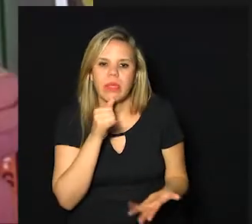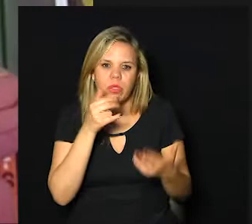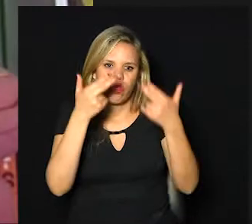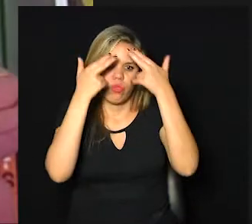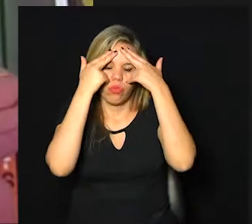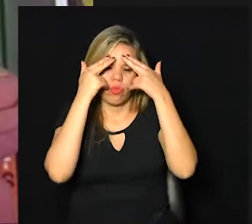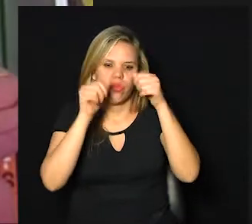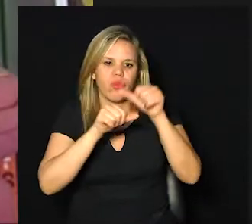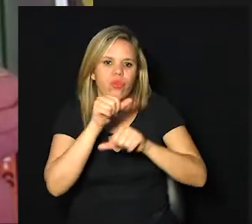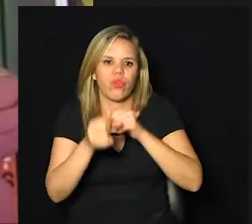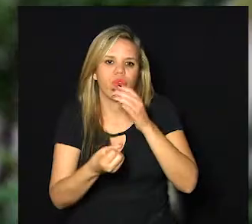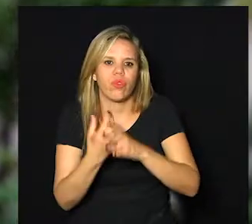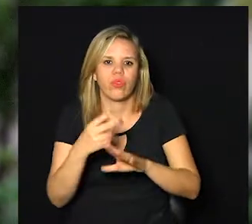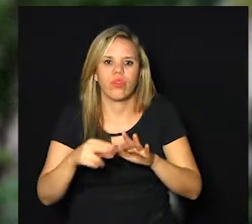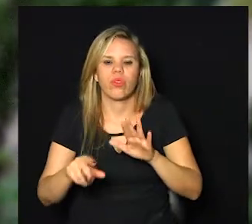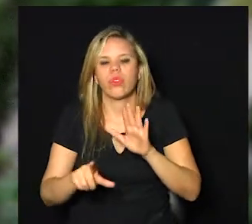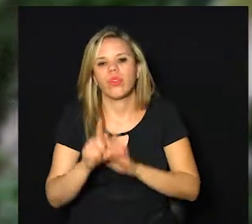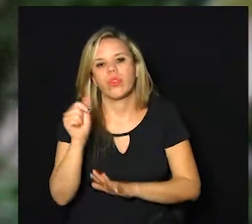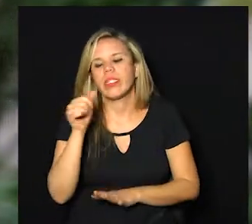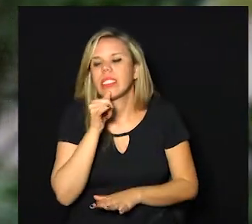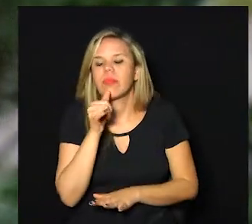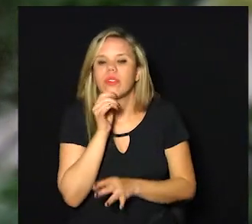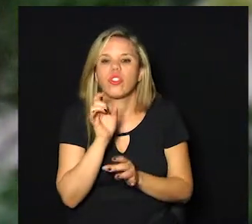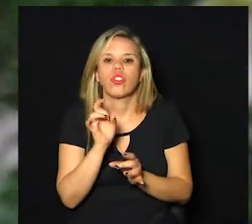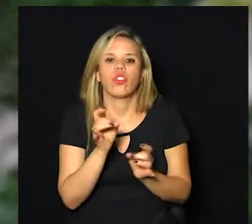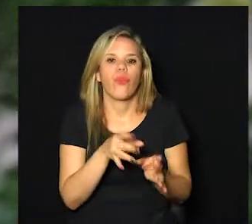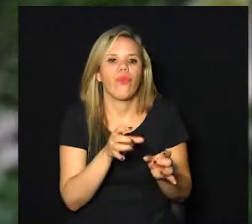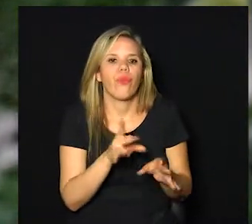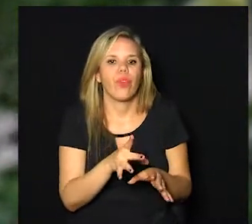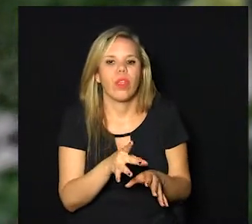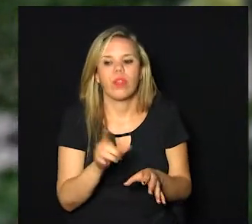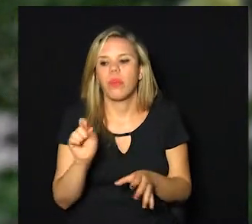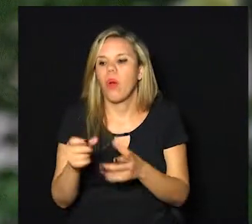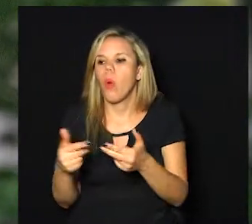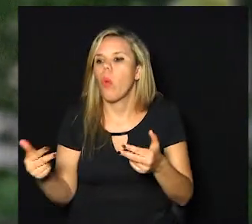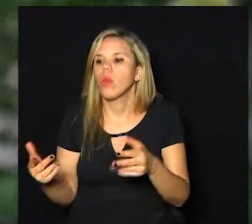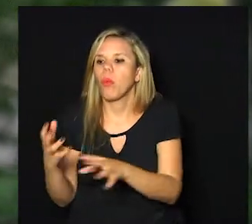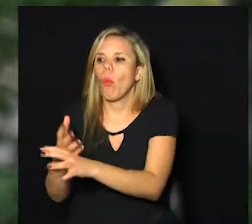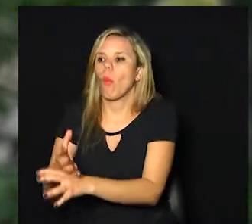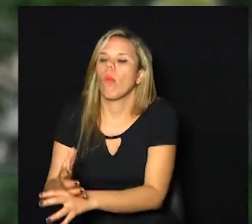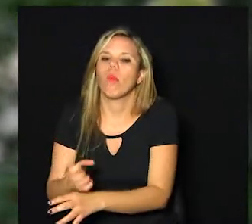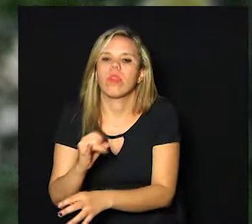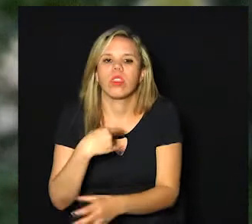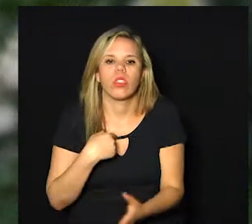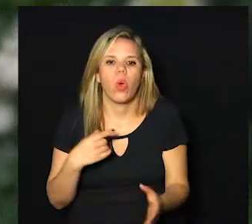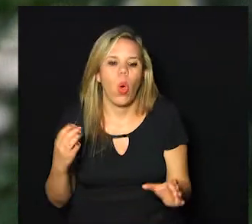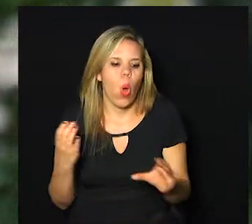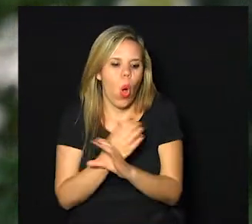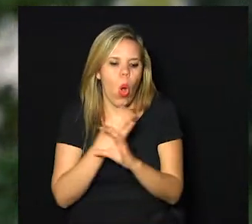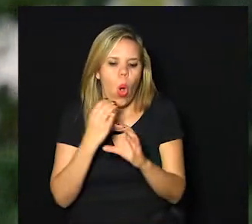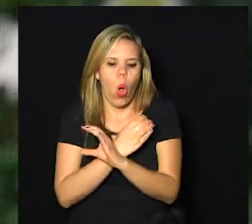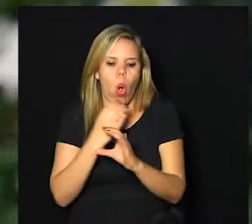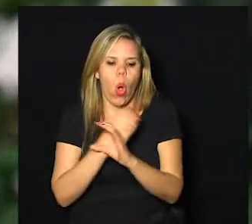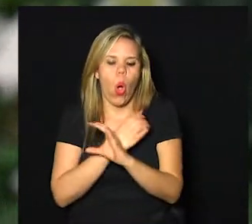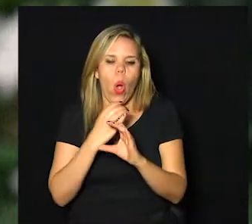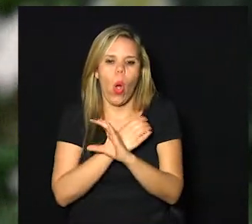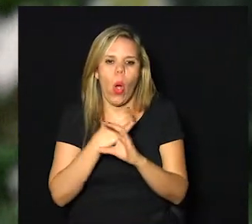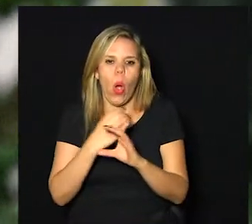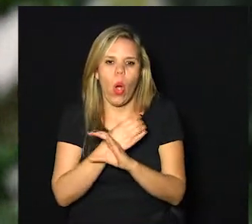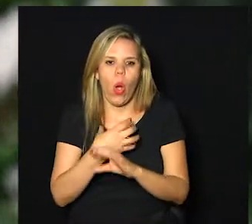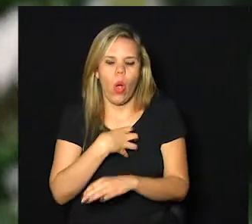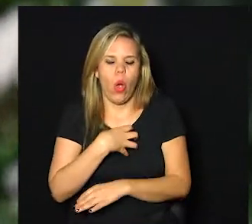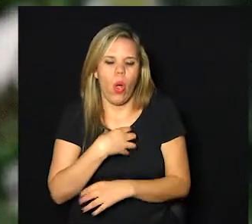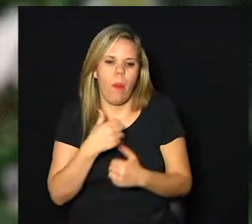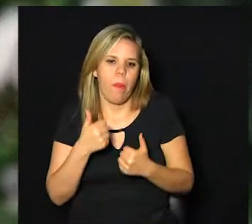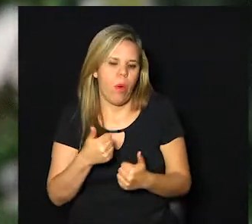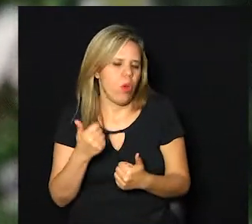frustração e a tristeza geram lucro. Eu só vendo para um vazio. Se eu tô completa, se eu tô repleta de